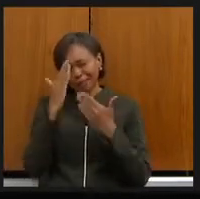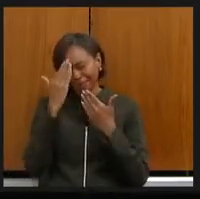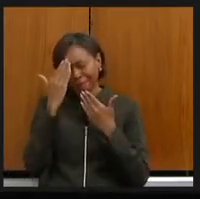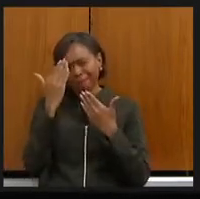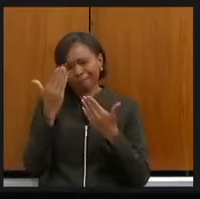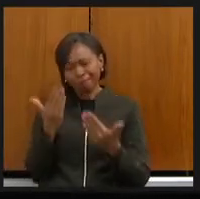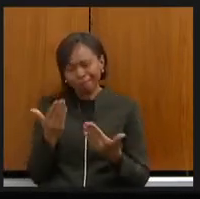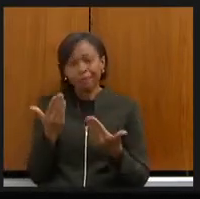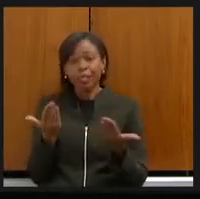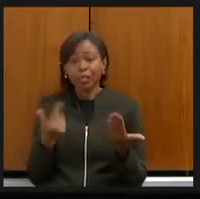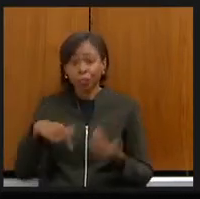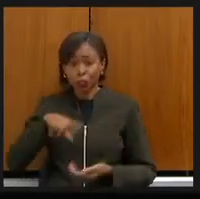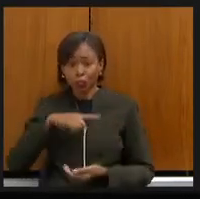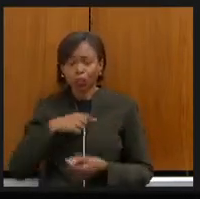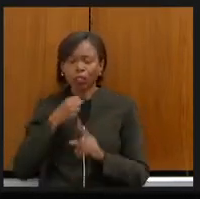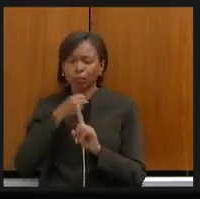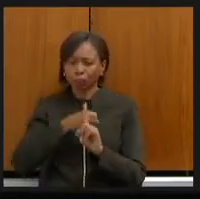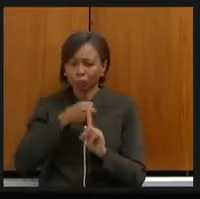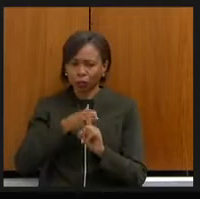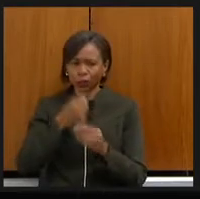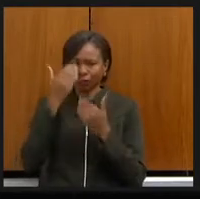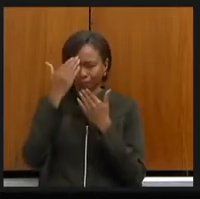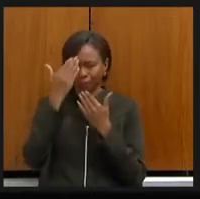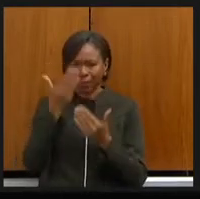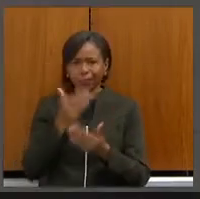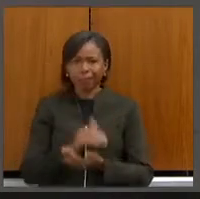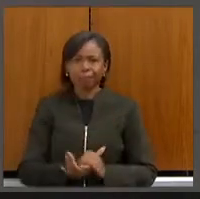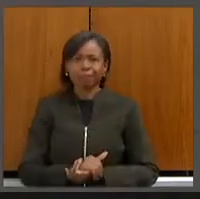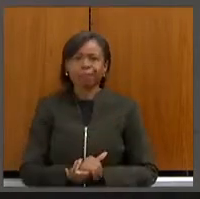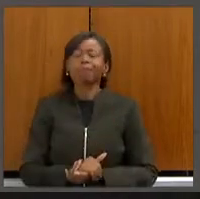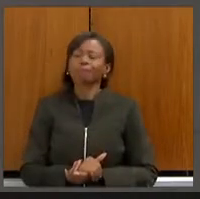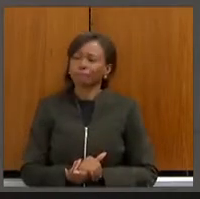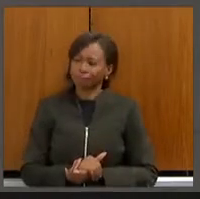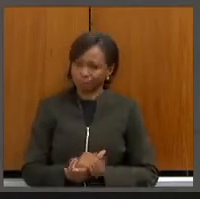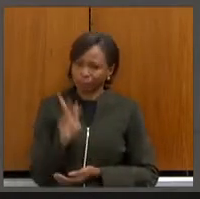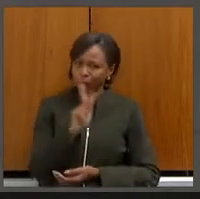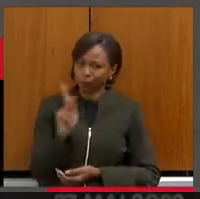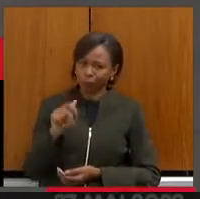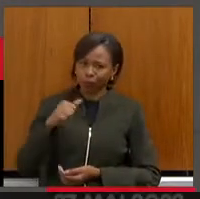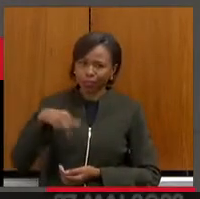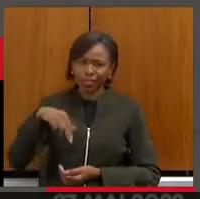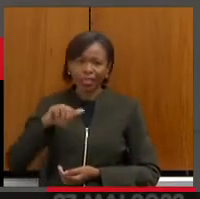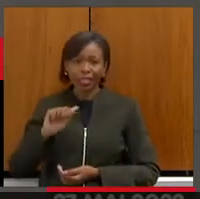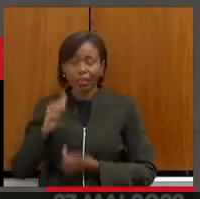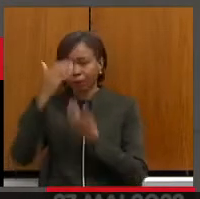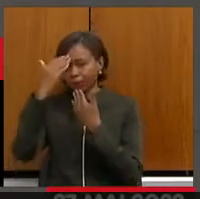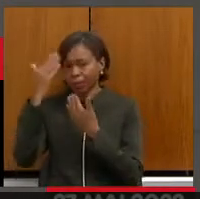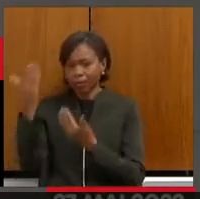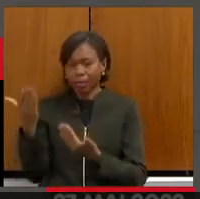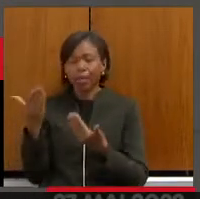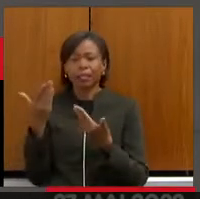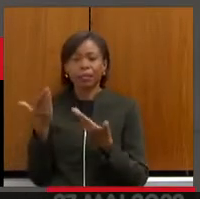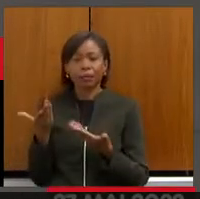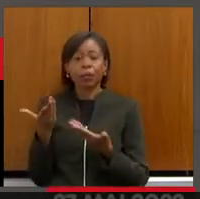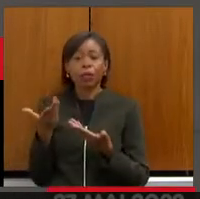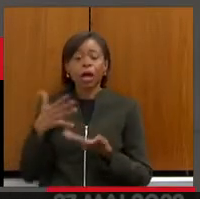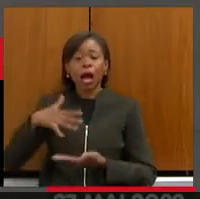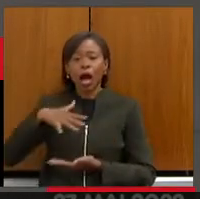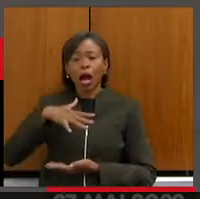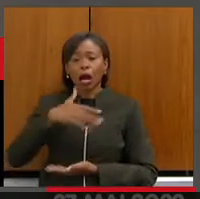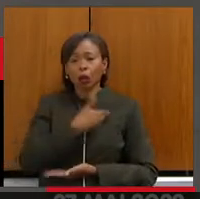E nós estaremos aí nessa luta obrigado obrigada professora Ana Maria professora da rede Municipal